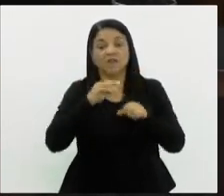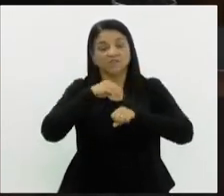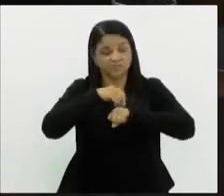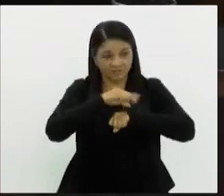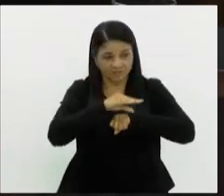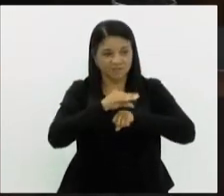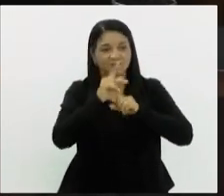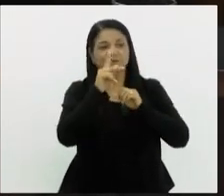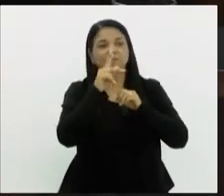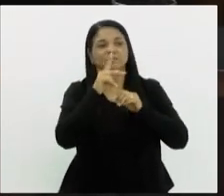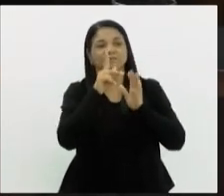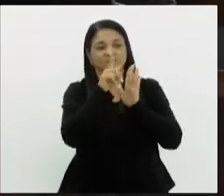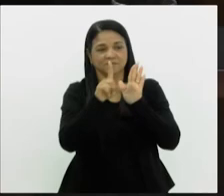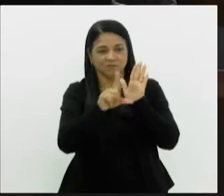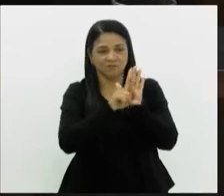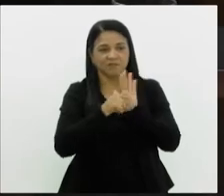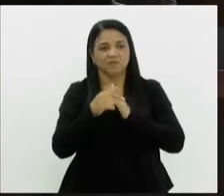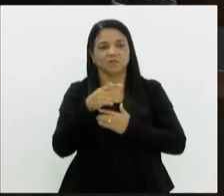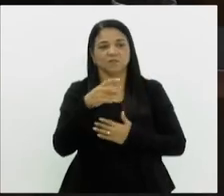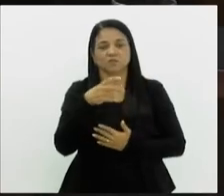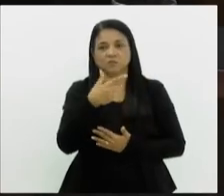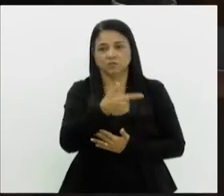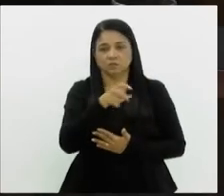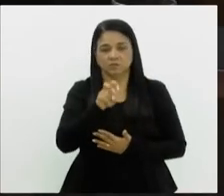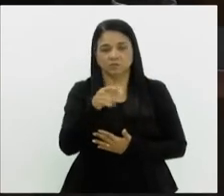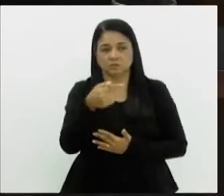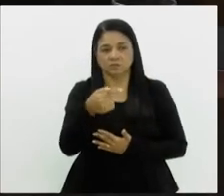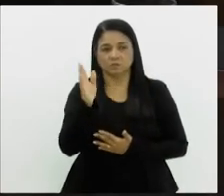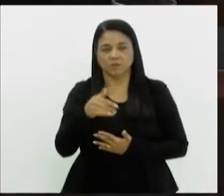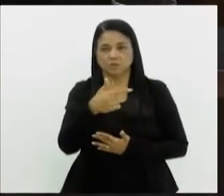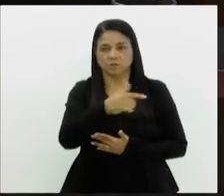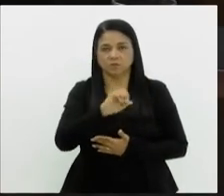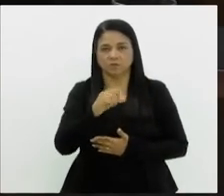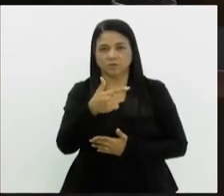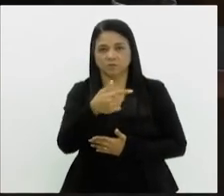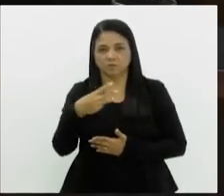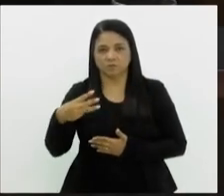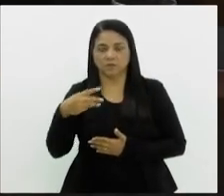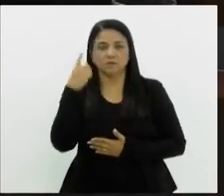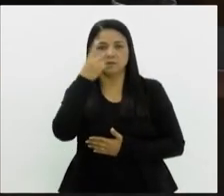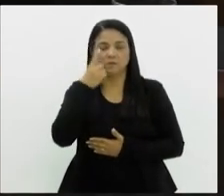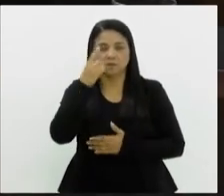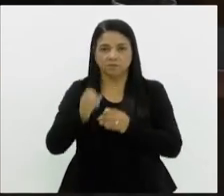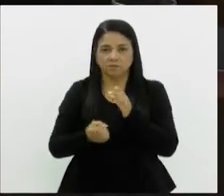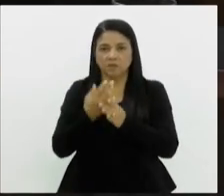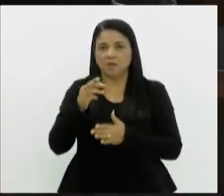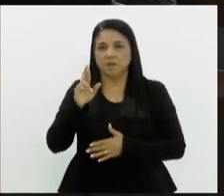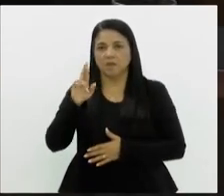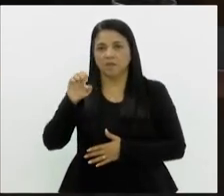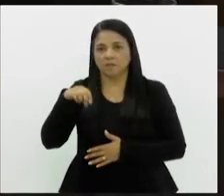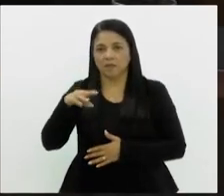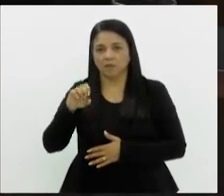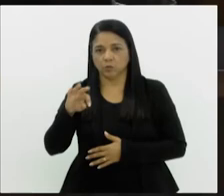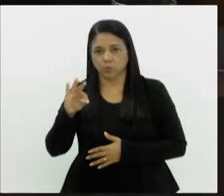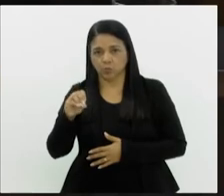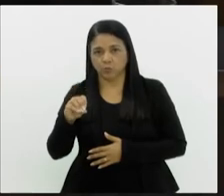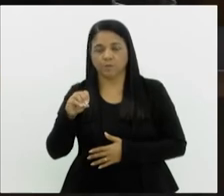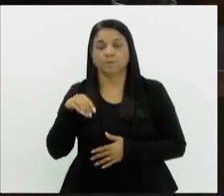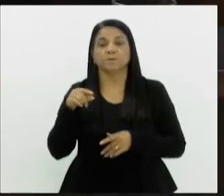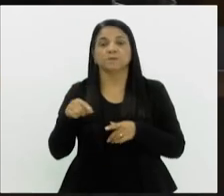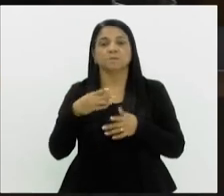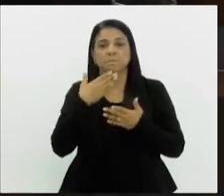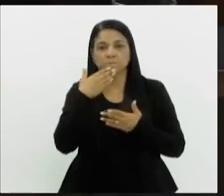indicação legislativa número 257 de 23, de autoria do deputado Renato Machado, que